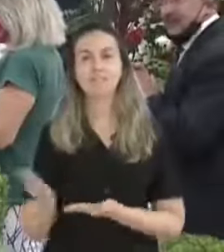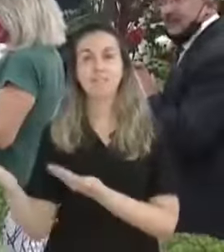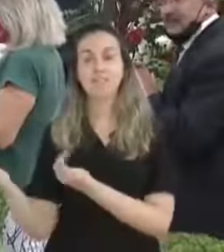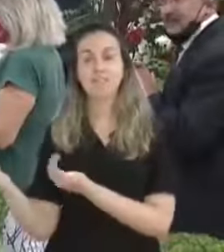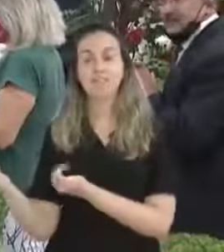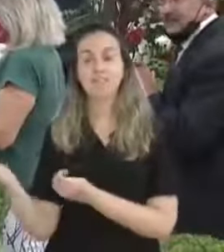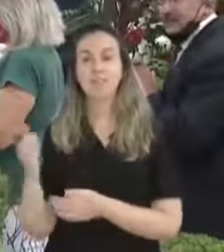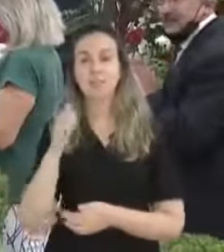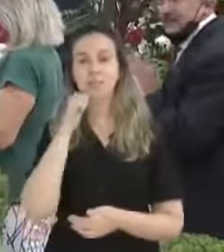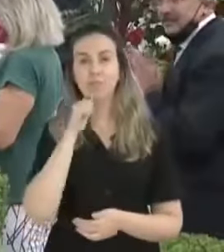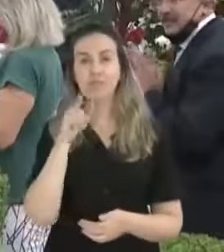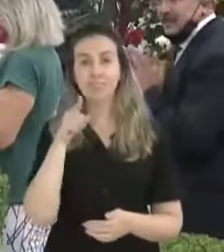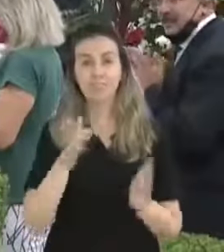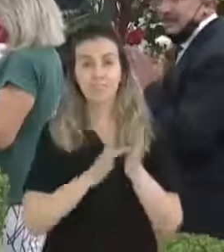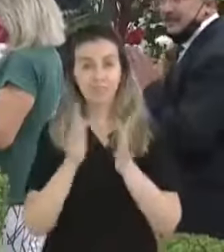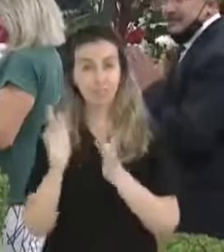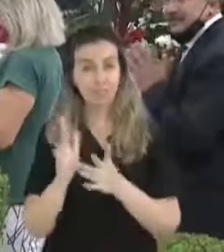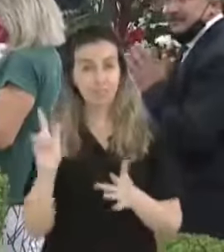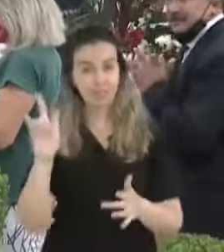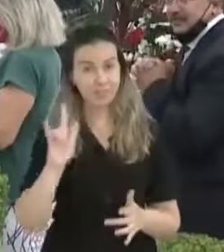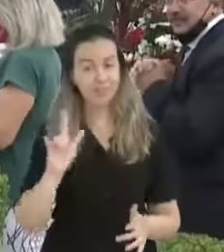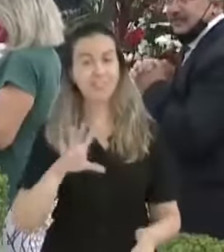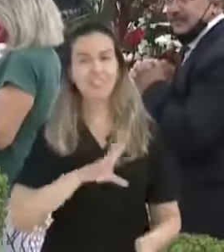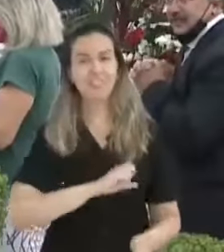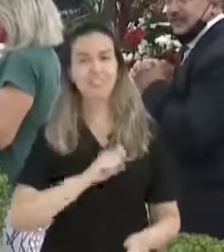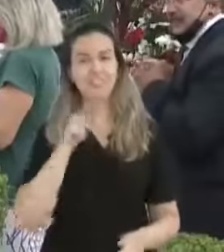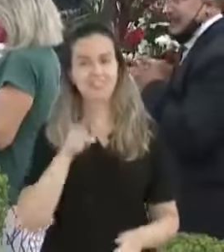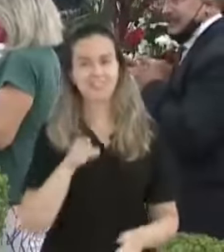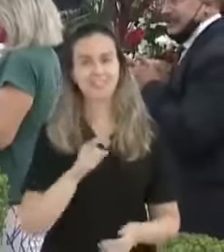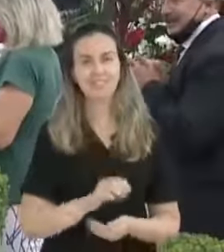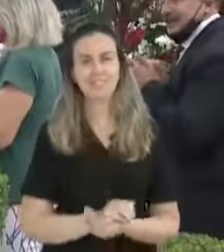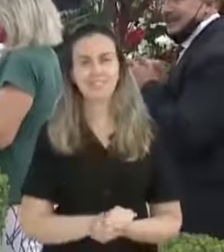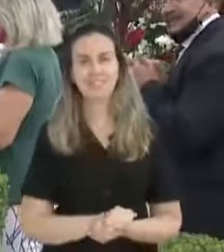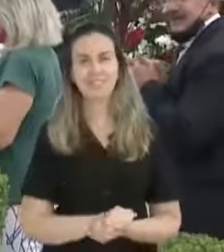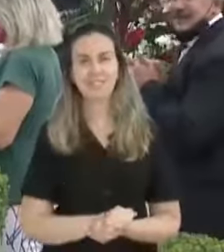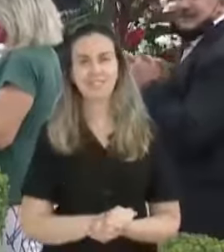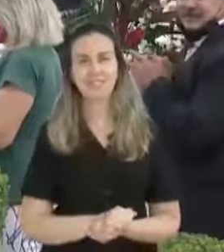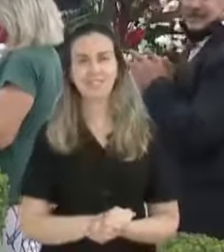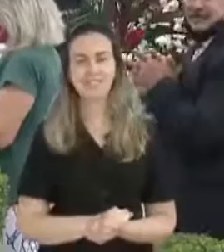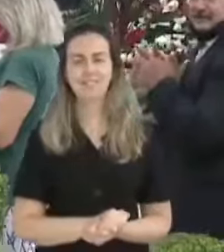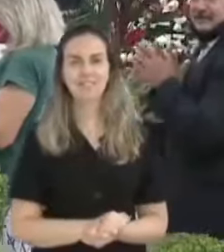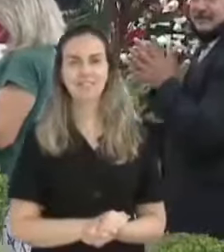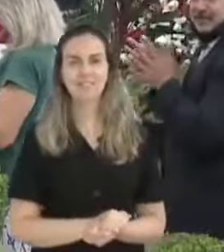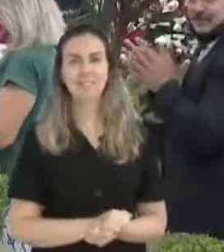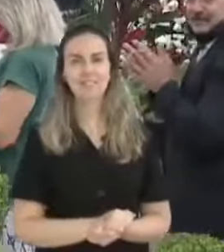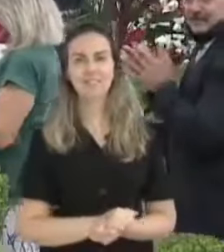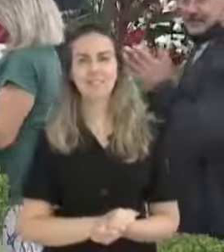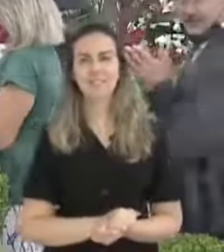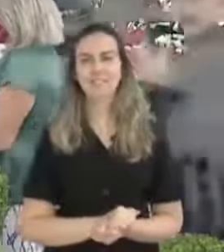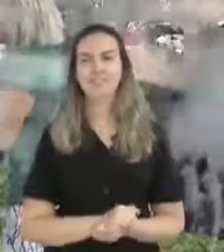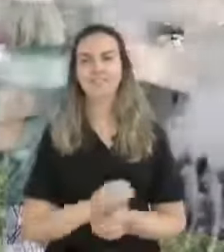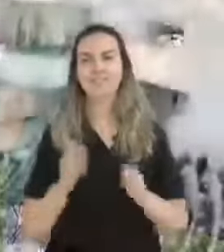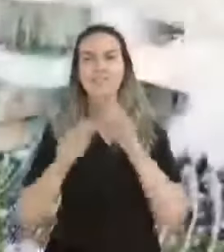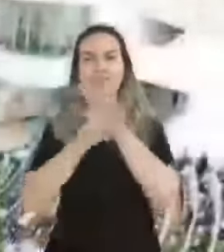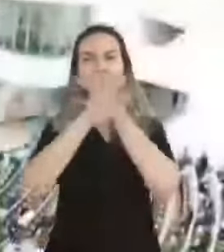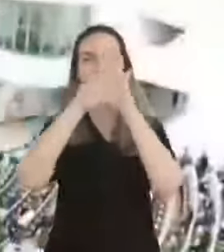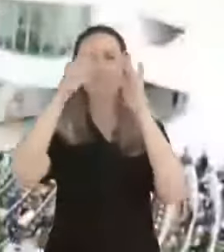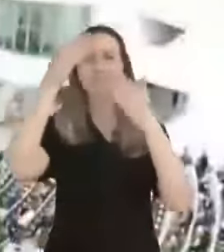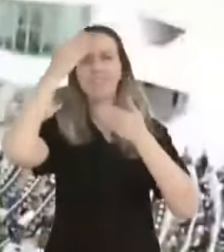Moça, Jesus te ama. Está vindo ali a segunda pessoa. Quantos podem glorificar o nome de